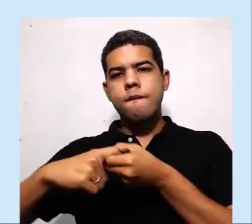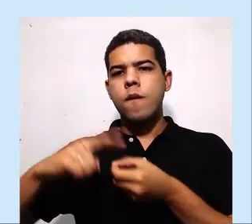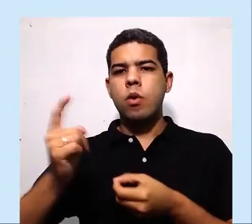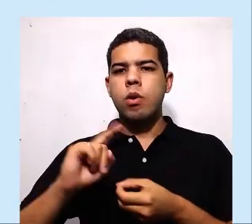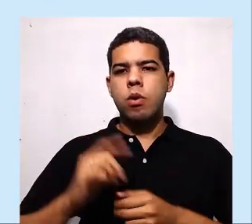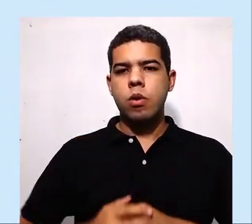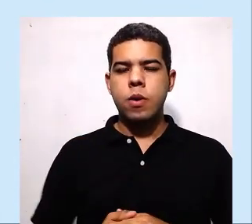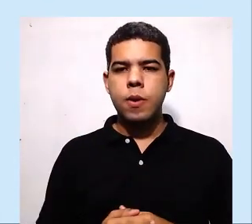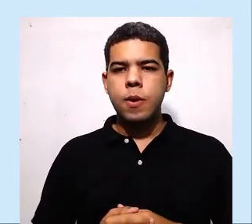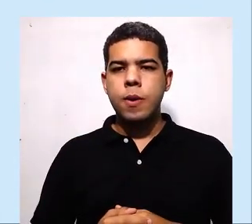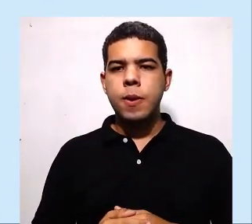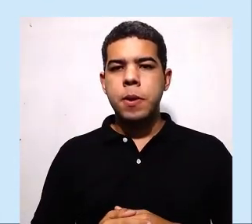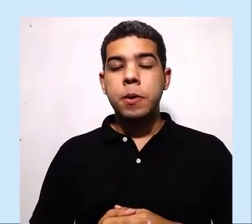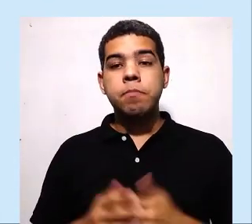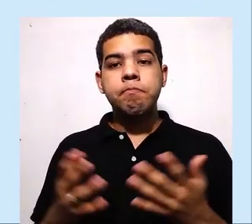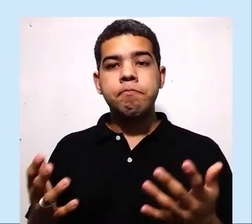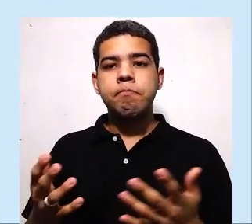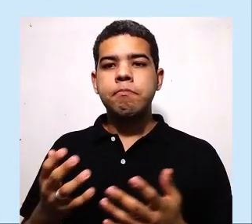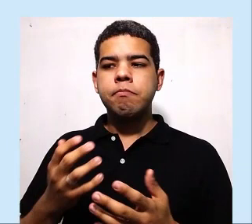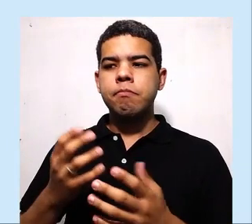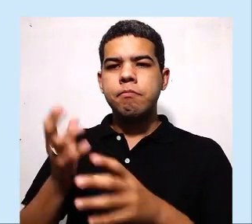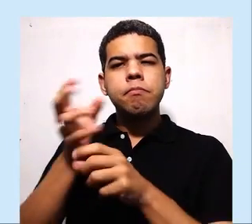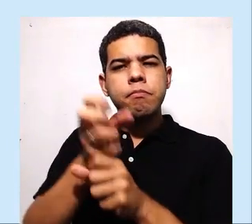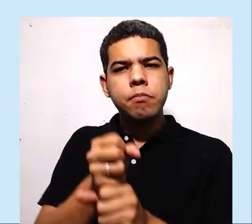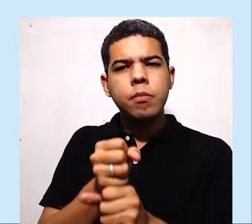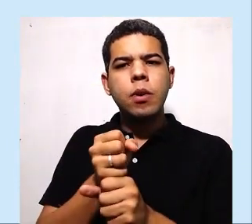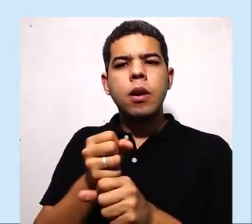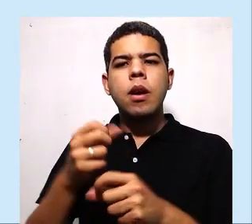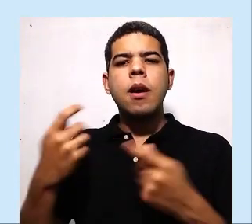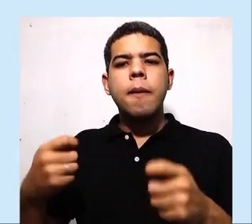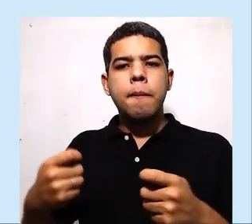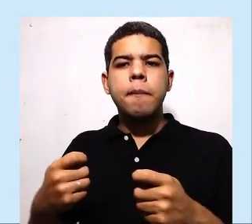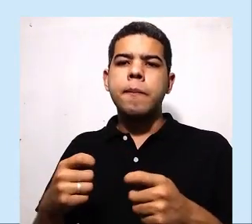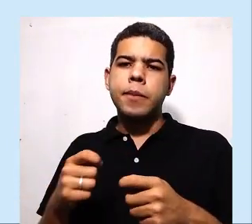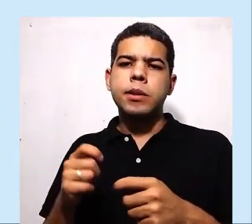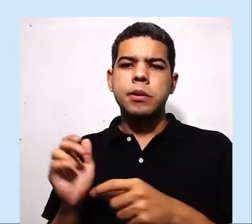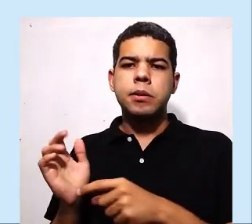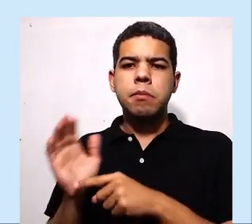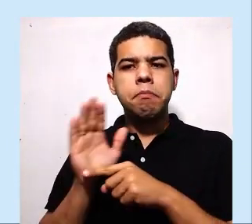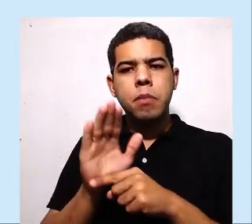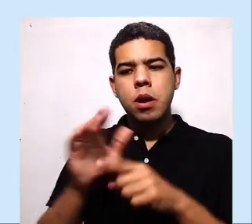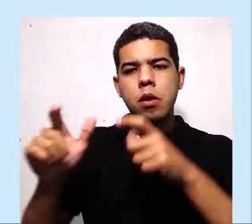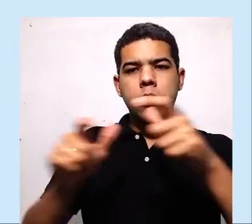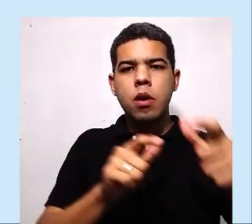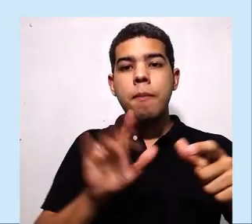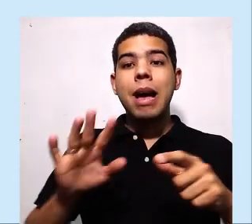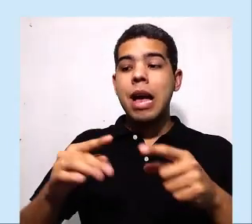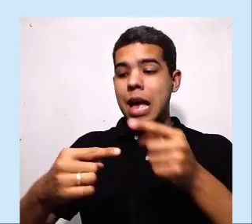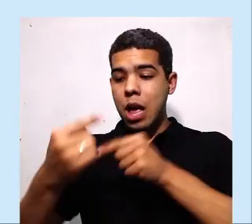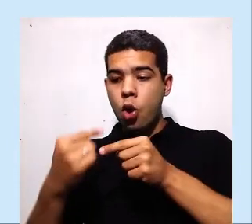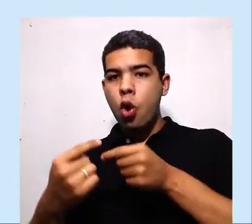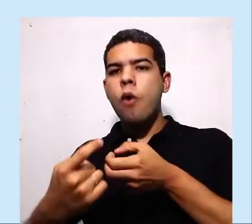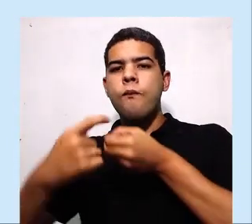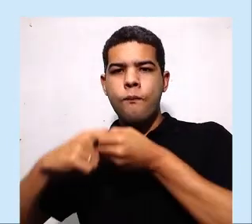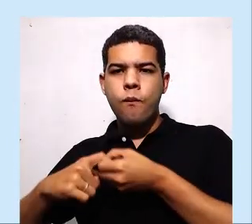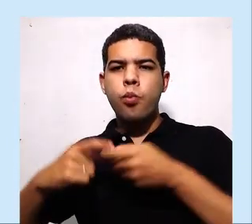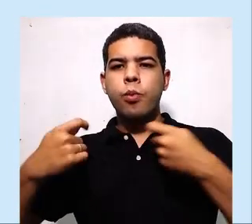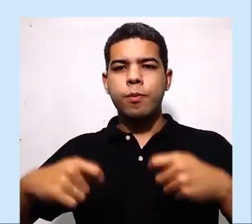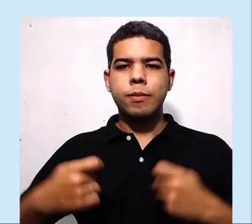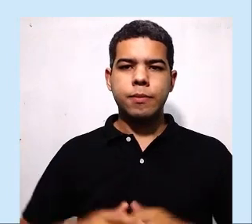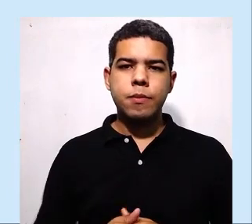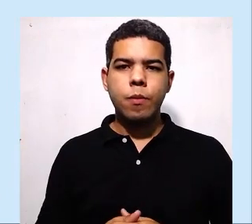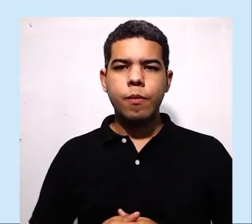recorre. A expressão depende do quê? Da posição. Agora, recursiva vai recorrer.